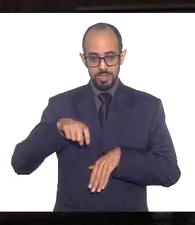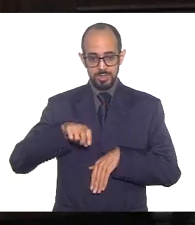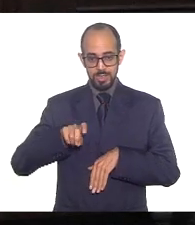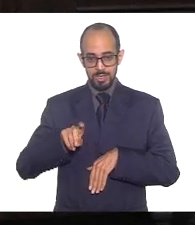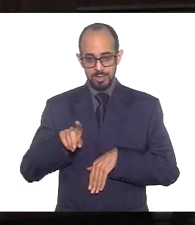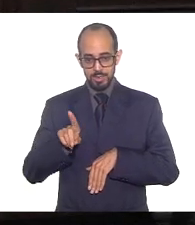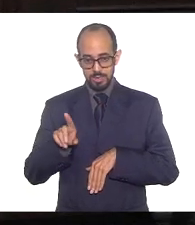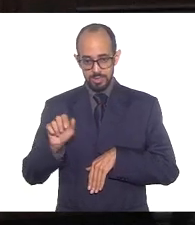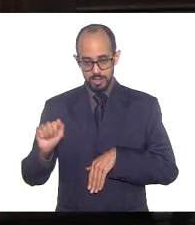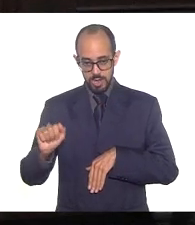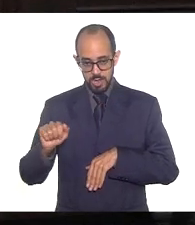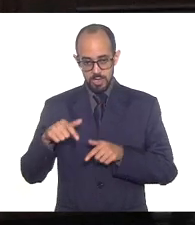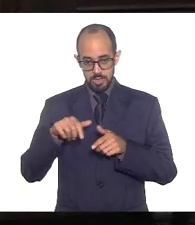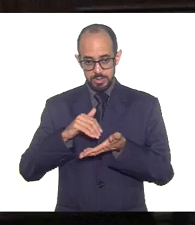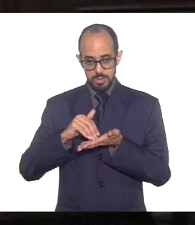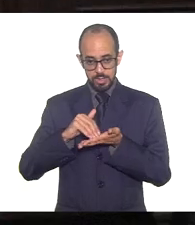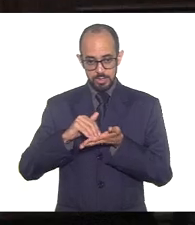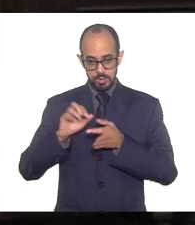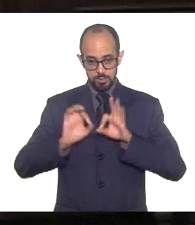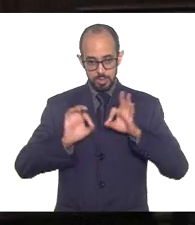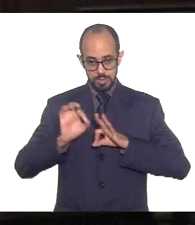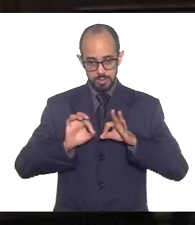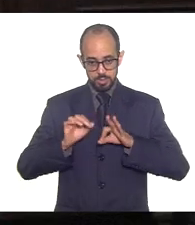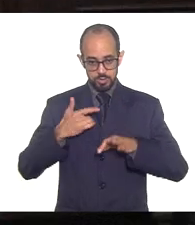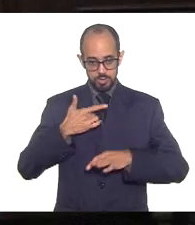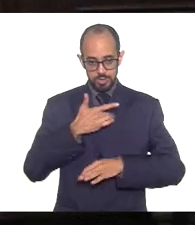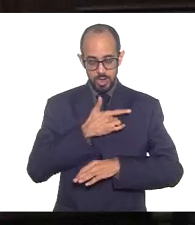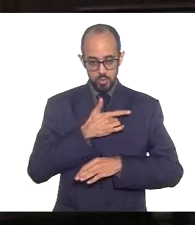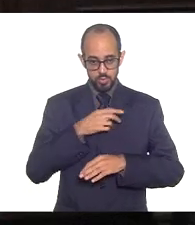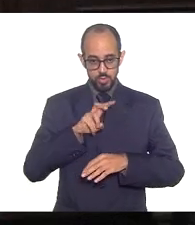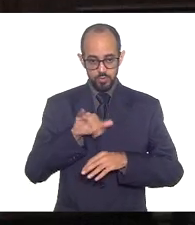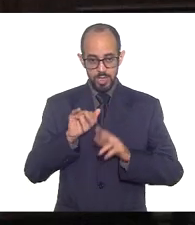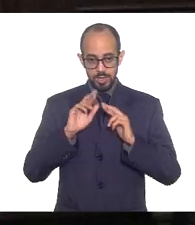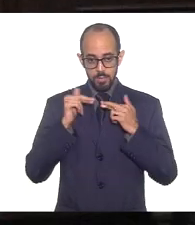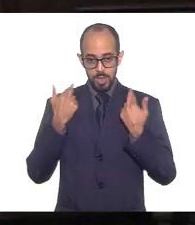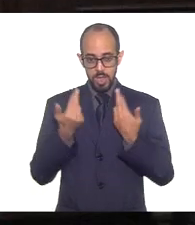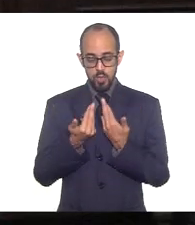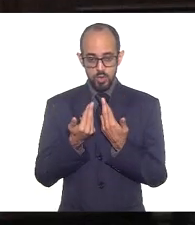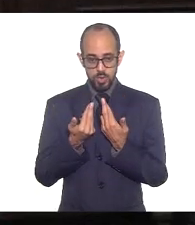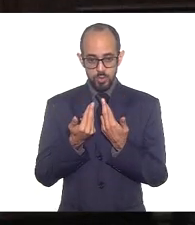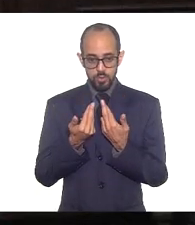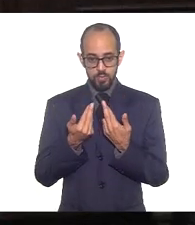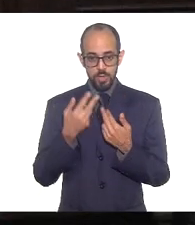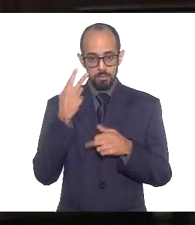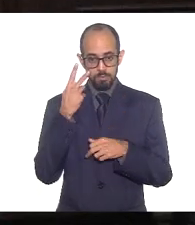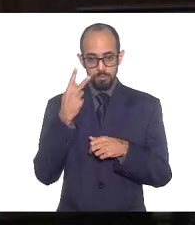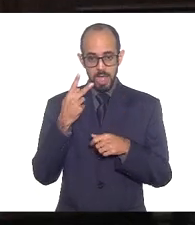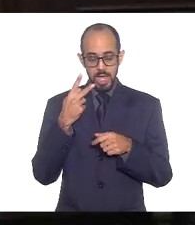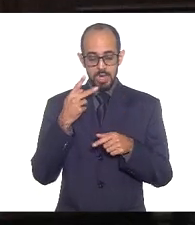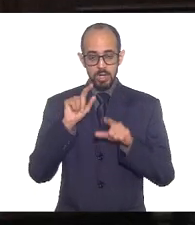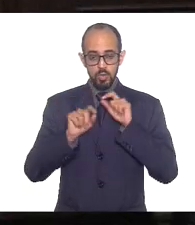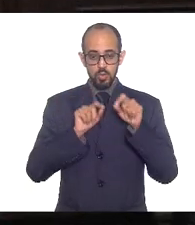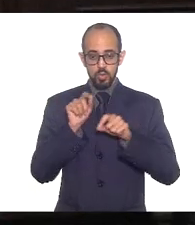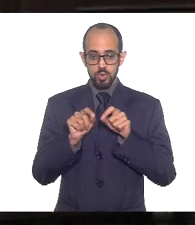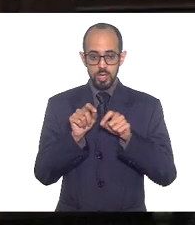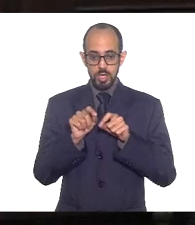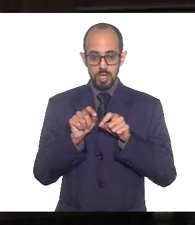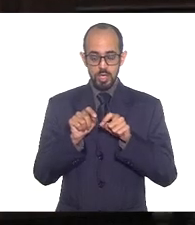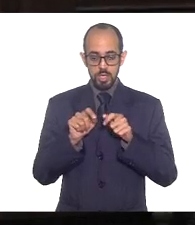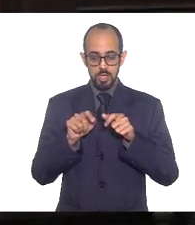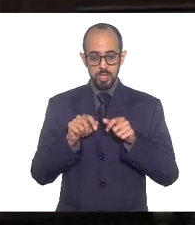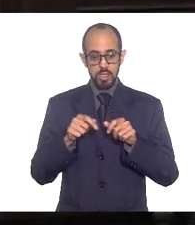de planejamento e a secretaria de saúde estarão reunidos para tratar da